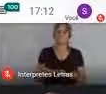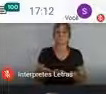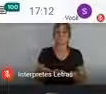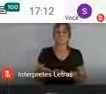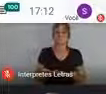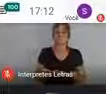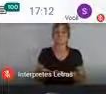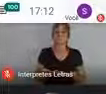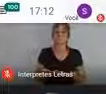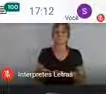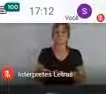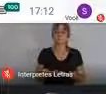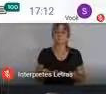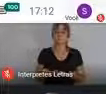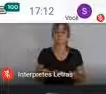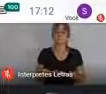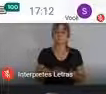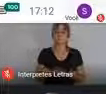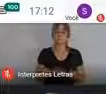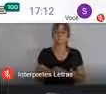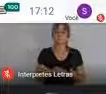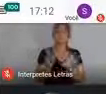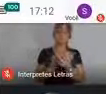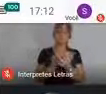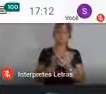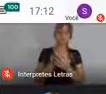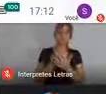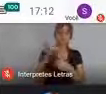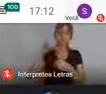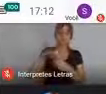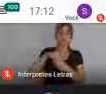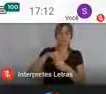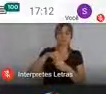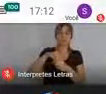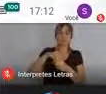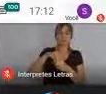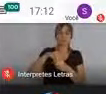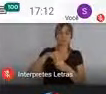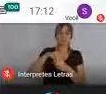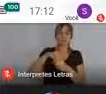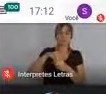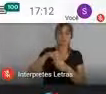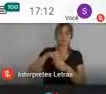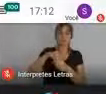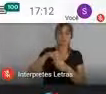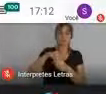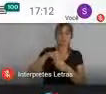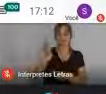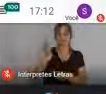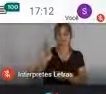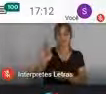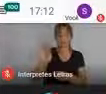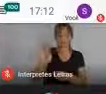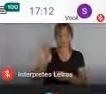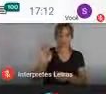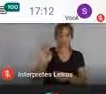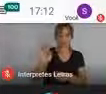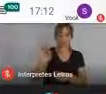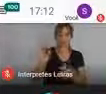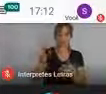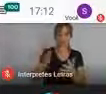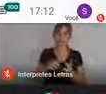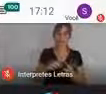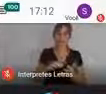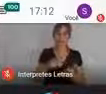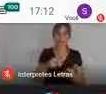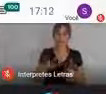né? E ele fez estudo no Nordeste Paraense. Agora eu vou apresentar para vocês o estudo da professora Celiane Costa, que é a